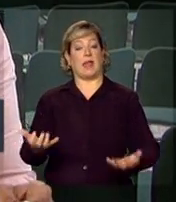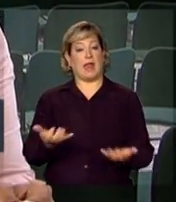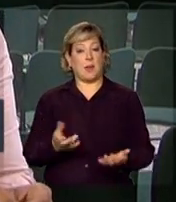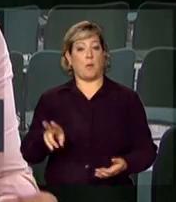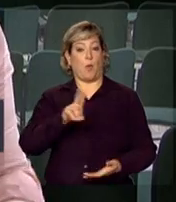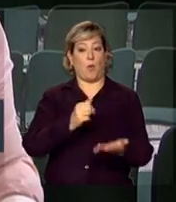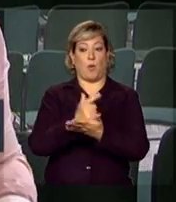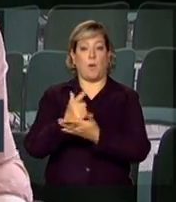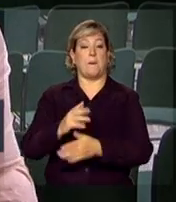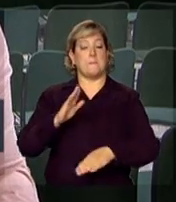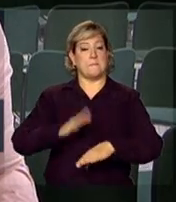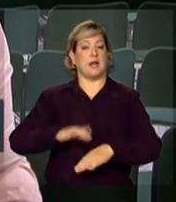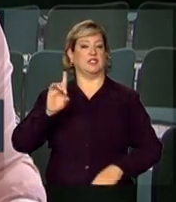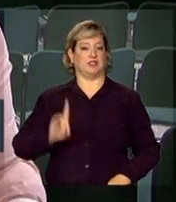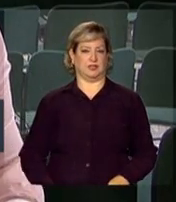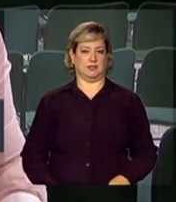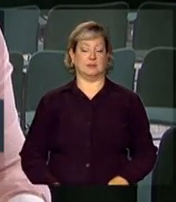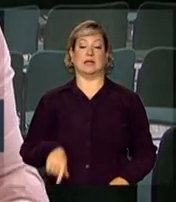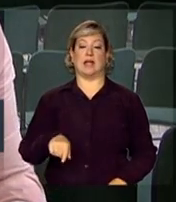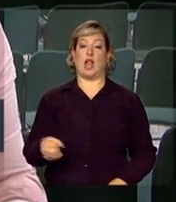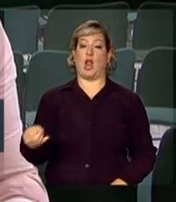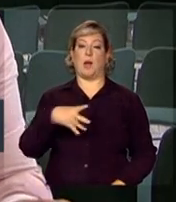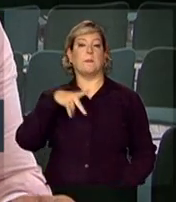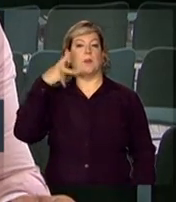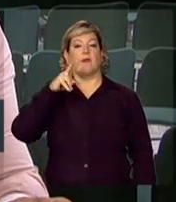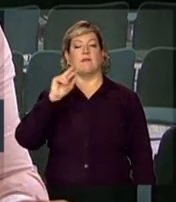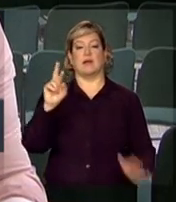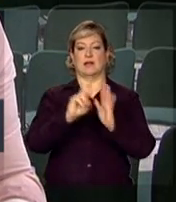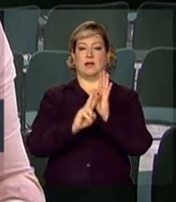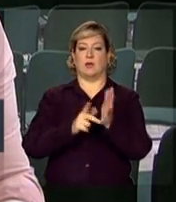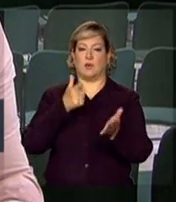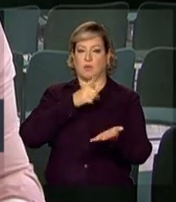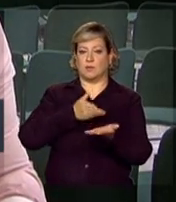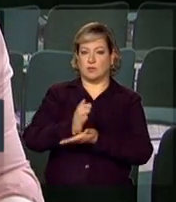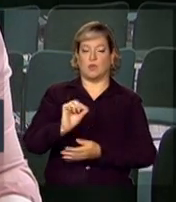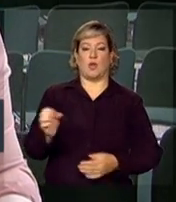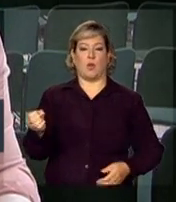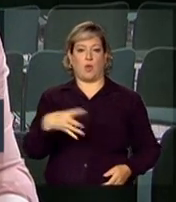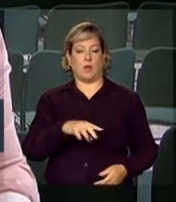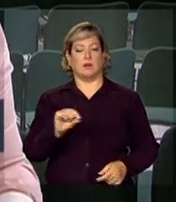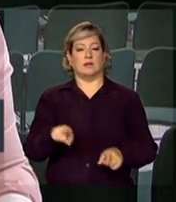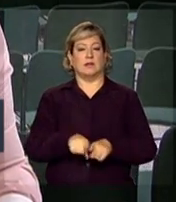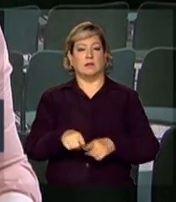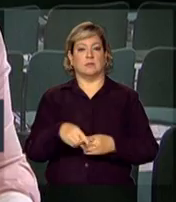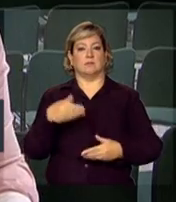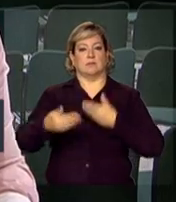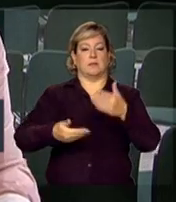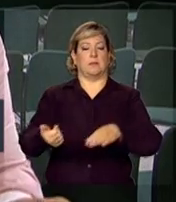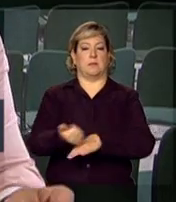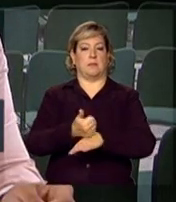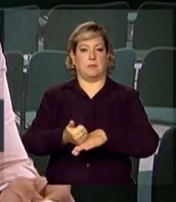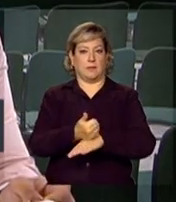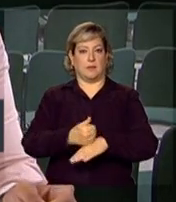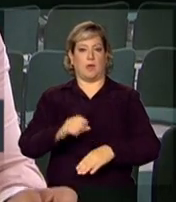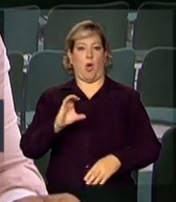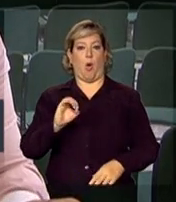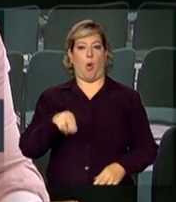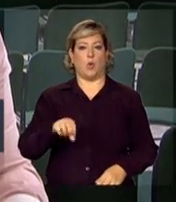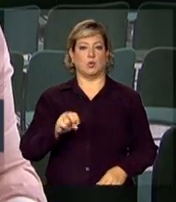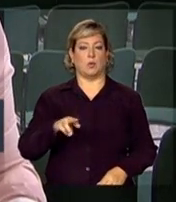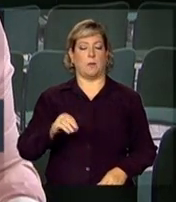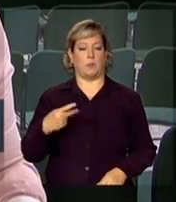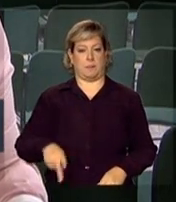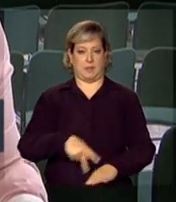mais direitos. A nova política vai regulamentar e também modernizar as relações de consumo no país. O plano